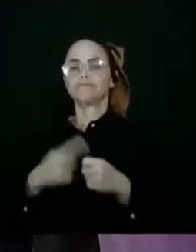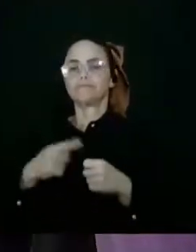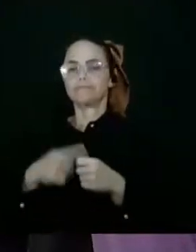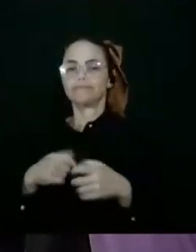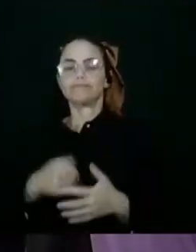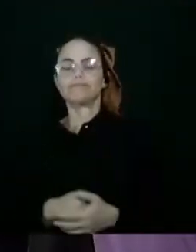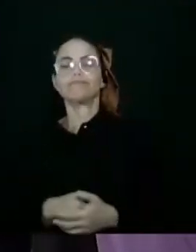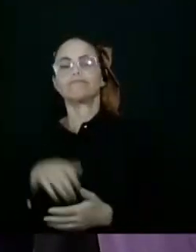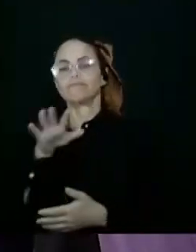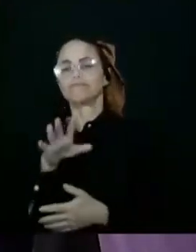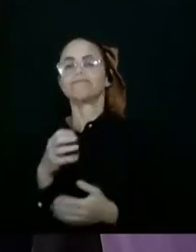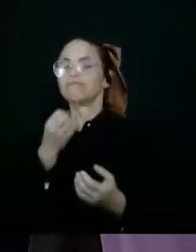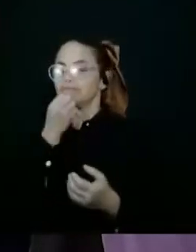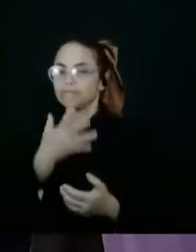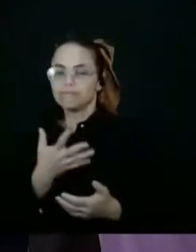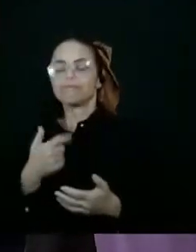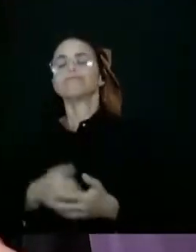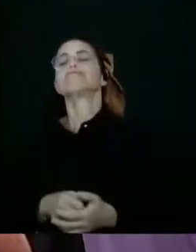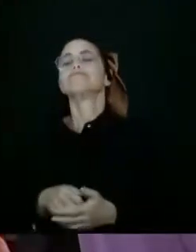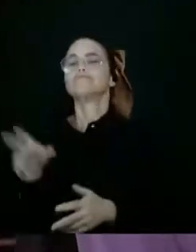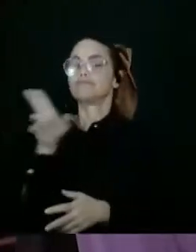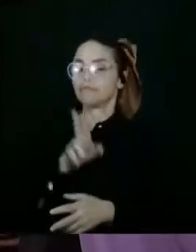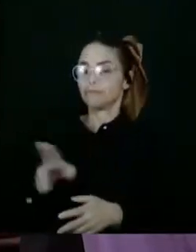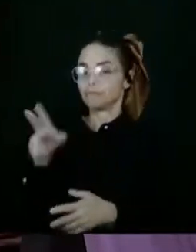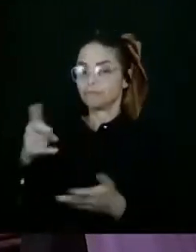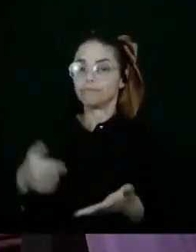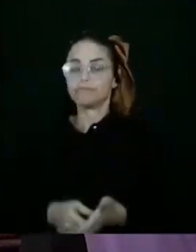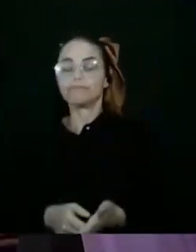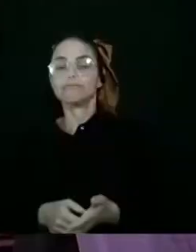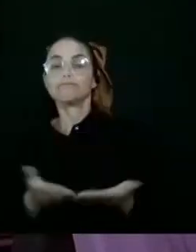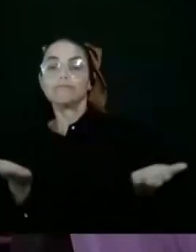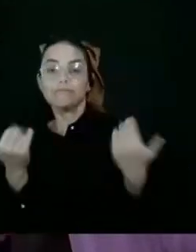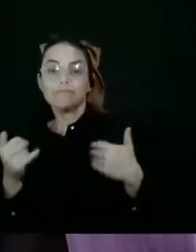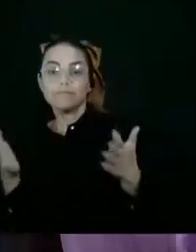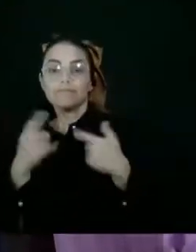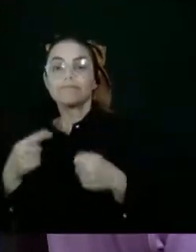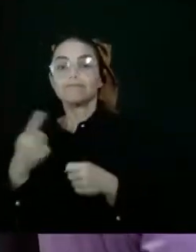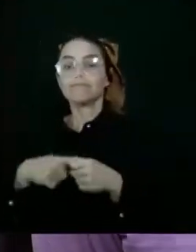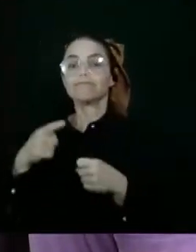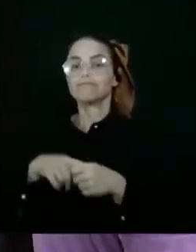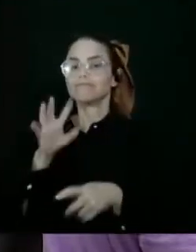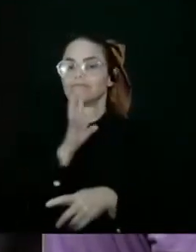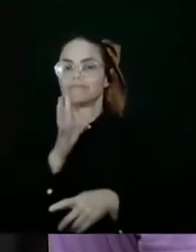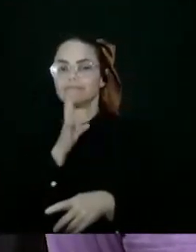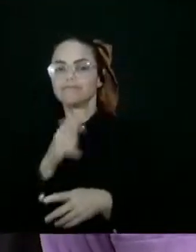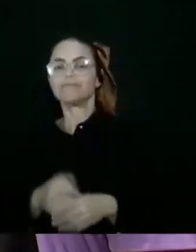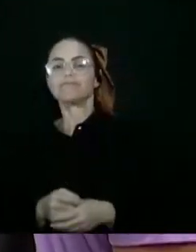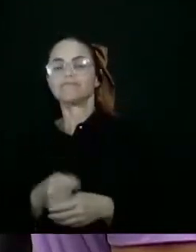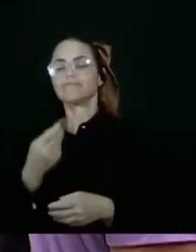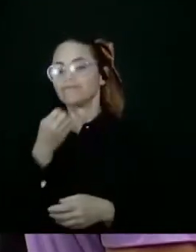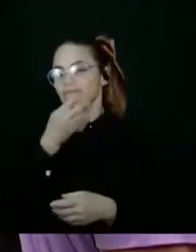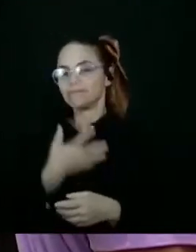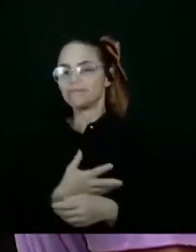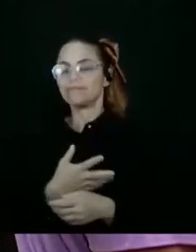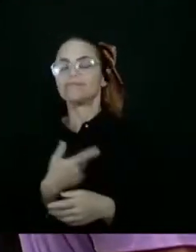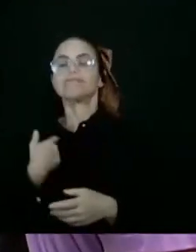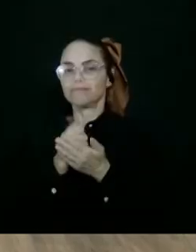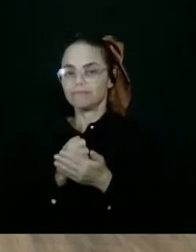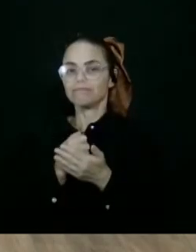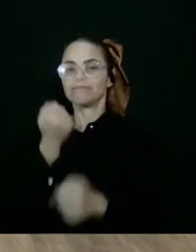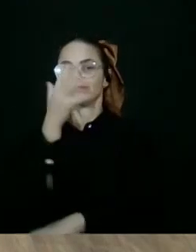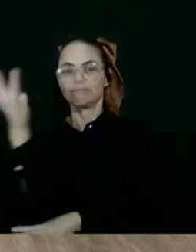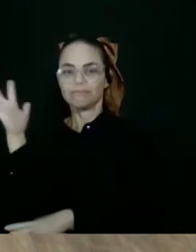essas condições de uso, é chamar a cidade para conhecer um pouquinho do que a gente tem de bom. Esse é um grande patrimônio